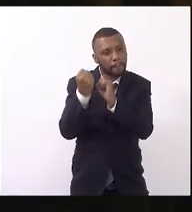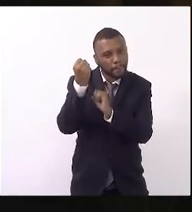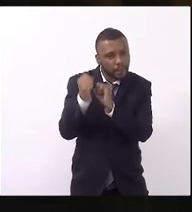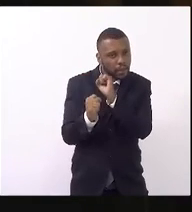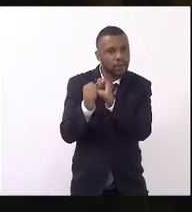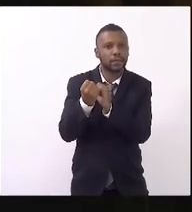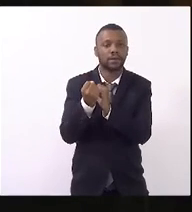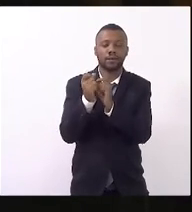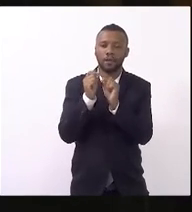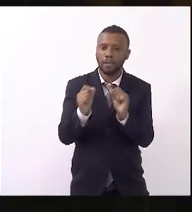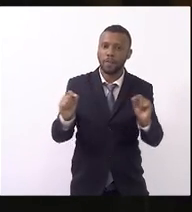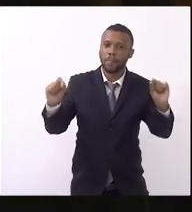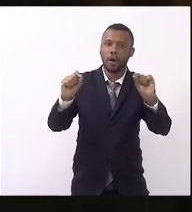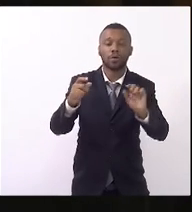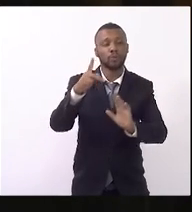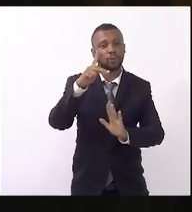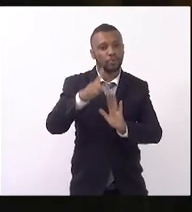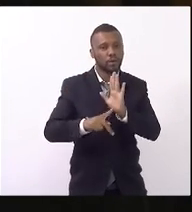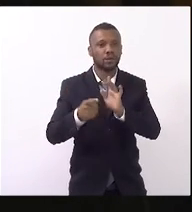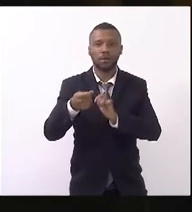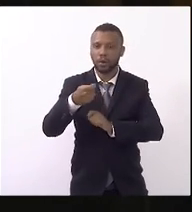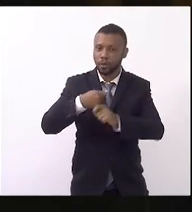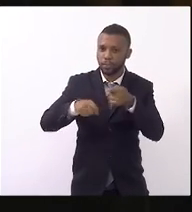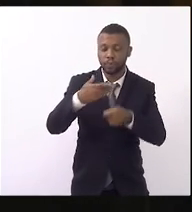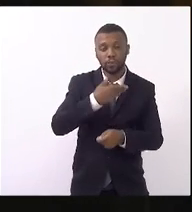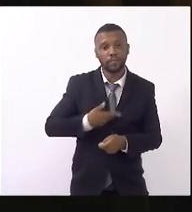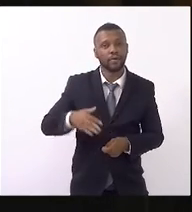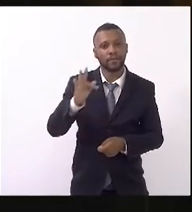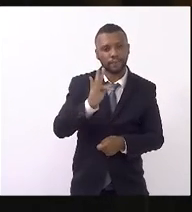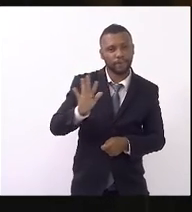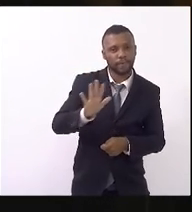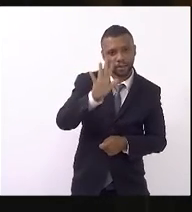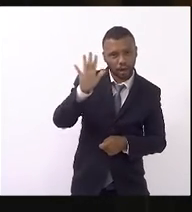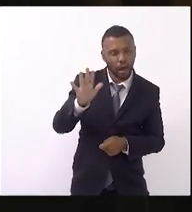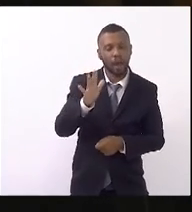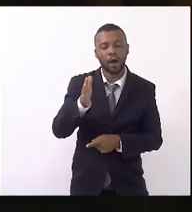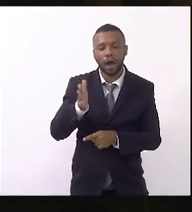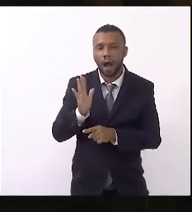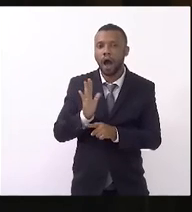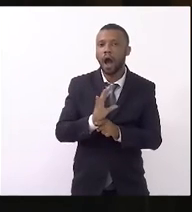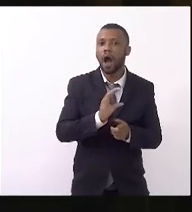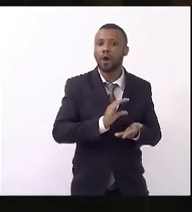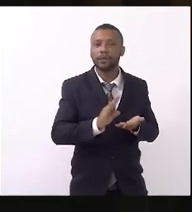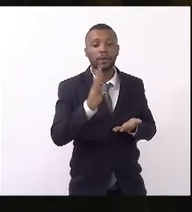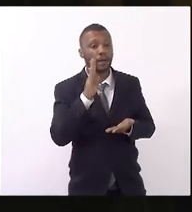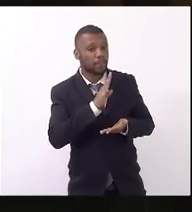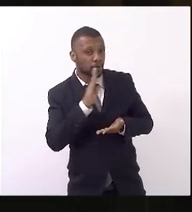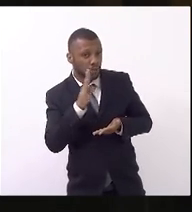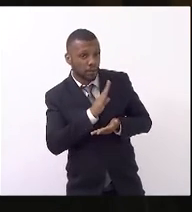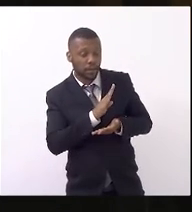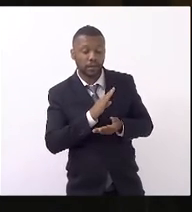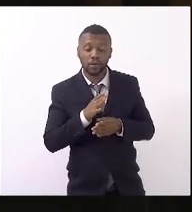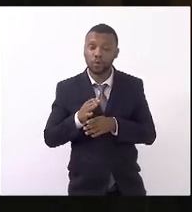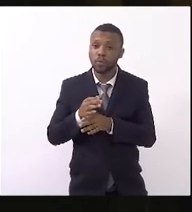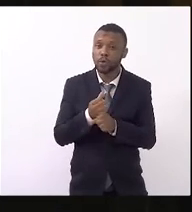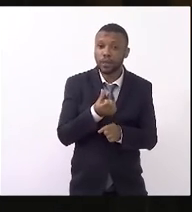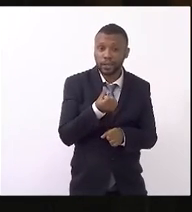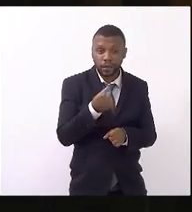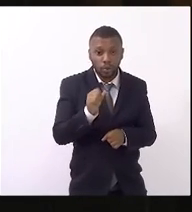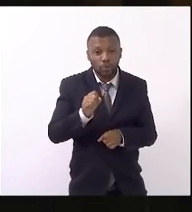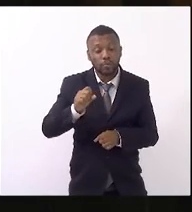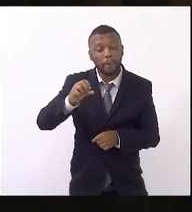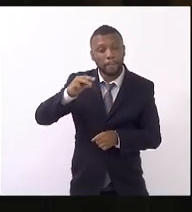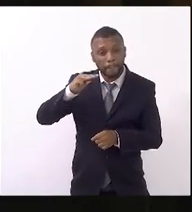de empresas do projeto econômico do governo federal na pandemia. Auxílio emergencial, foram 68